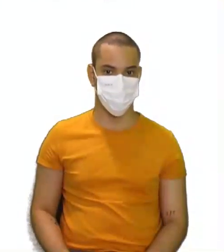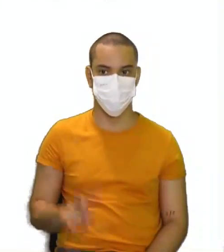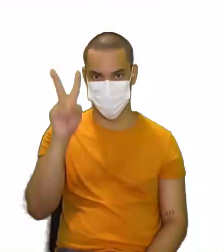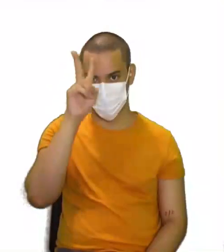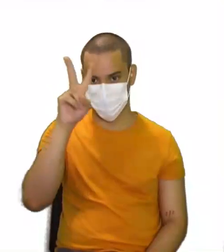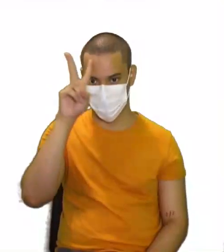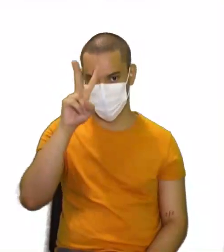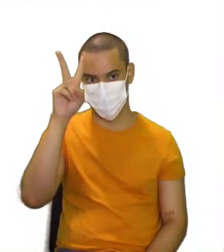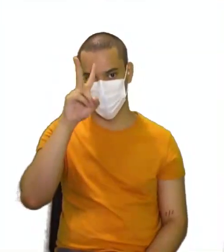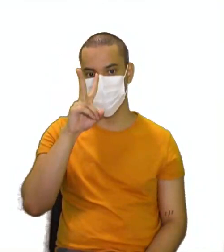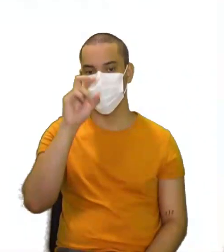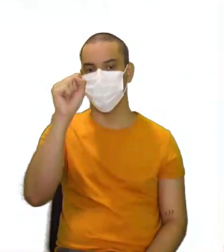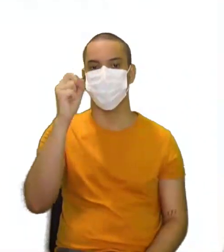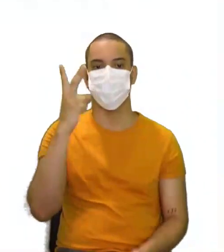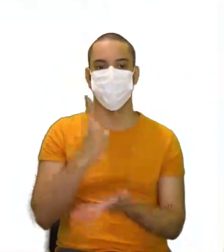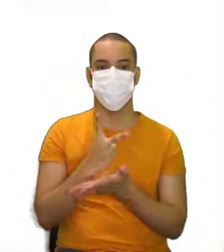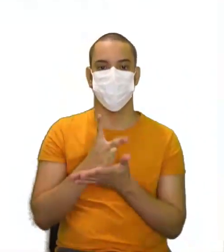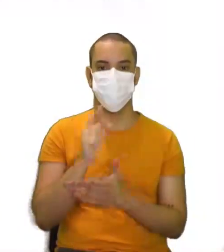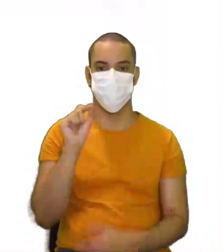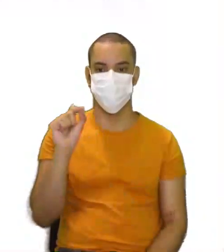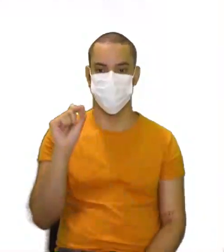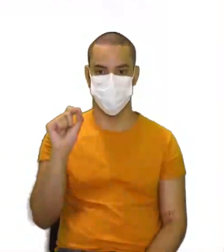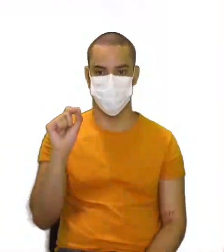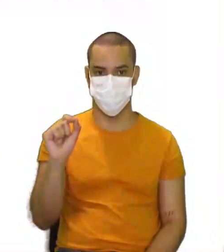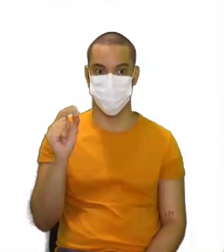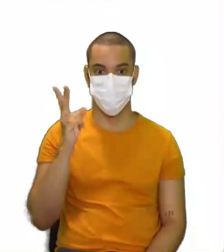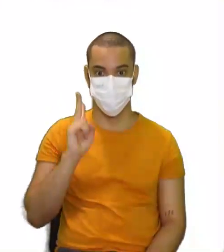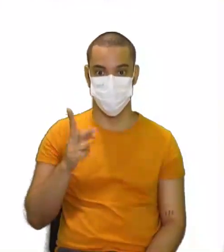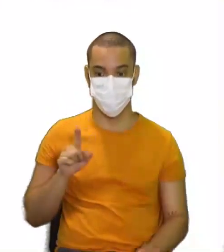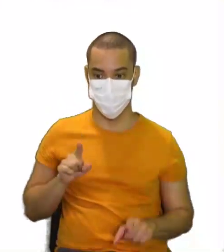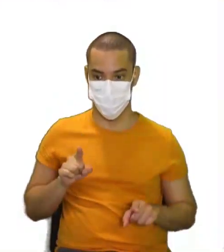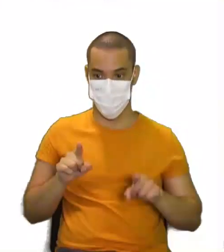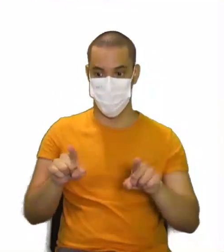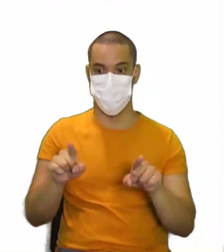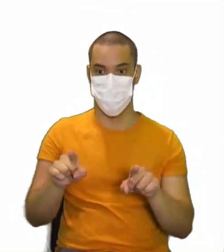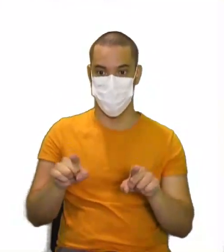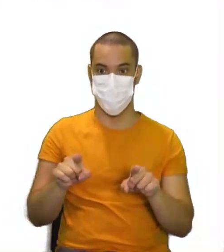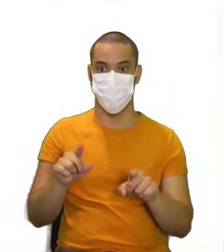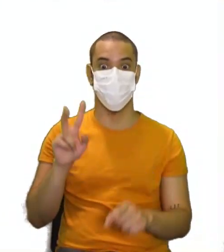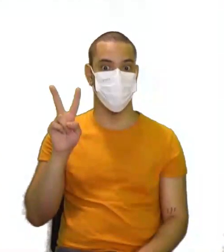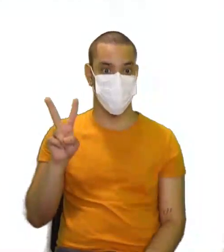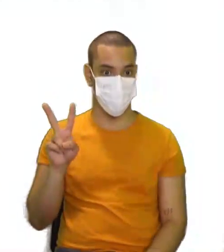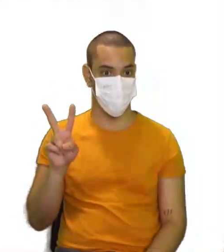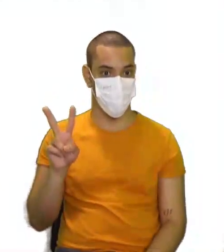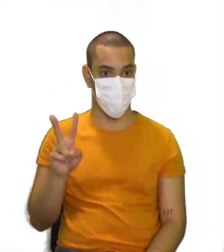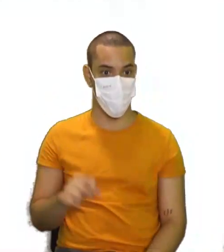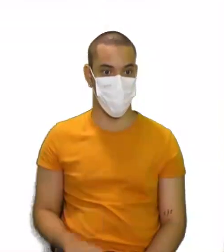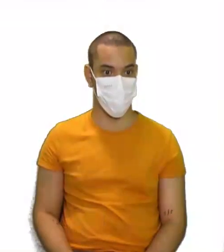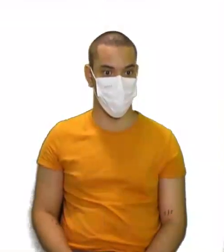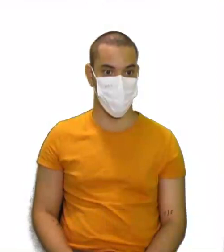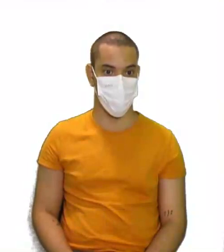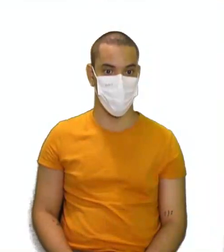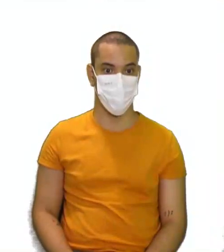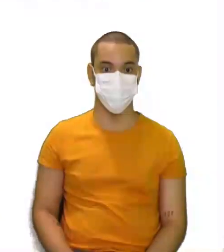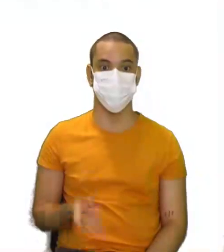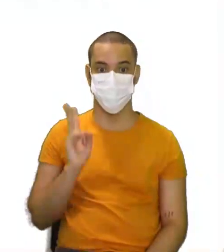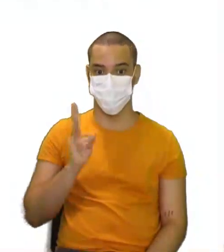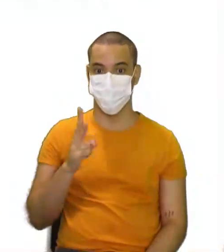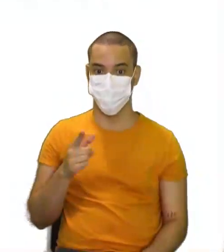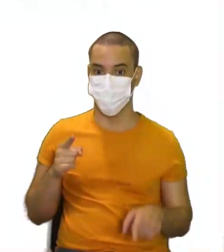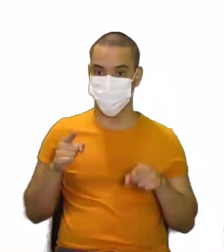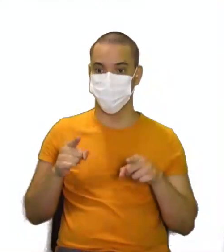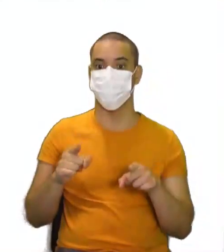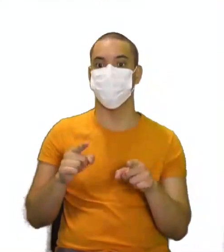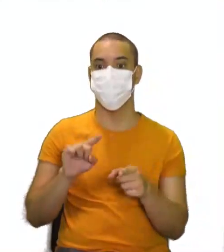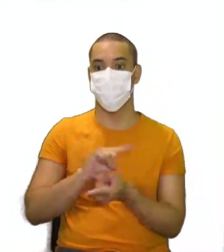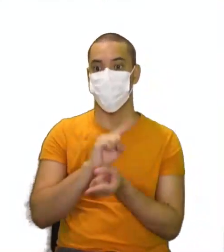força magnética? Ela é sempre a mesma direção e mesmo sentido de V, a mesma direção, mas